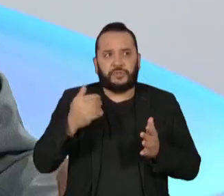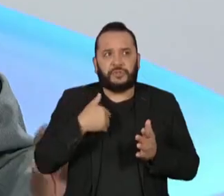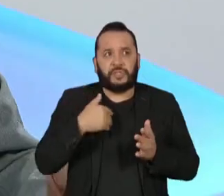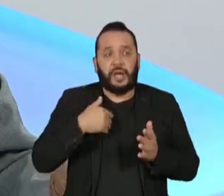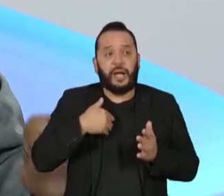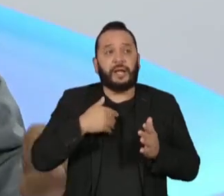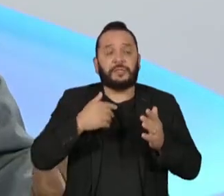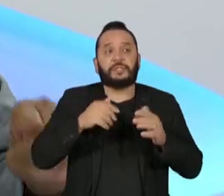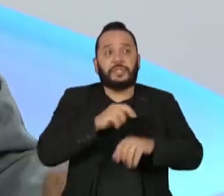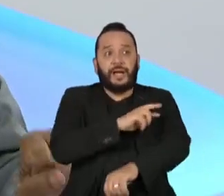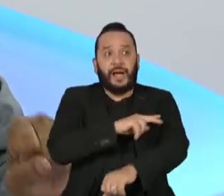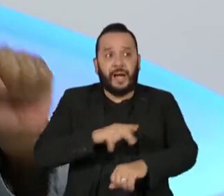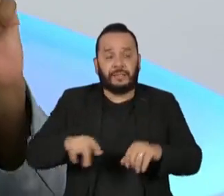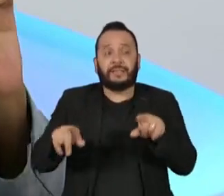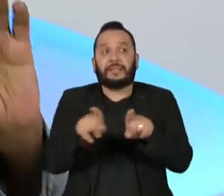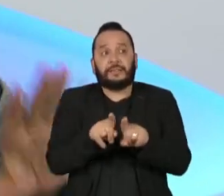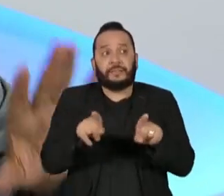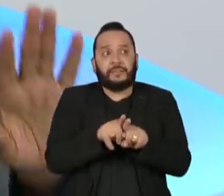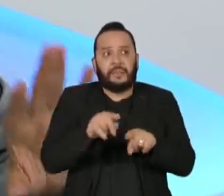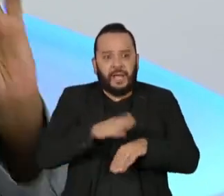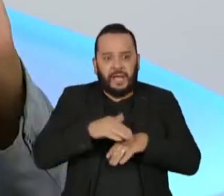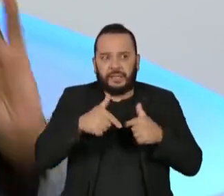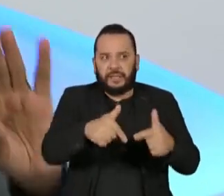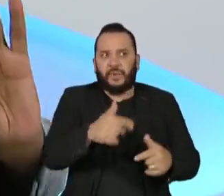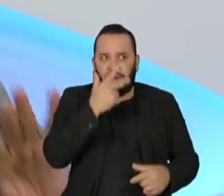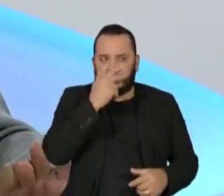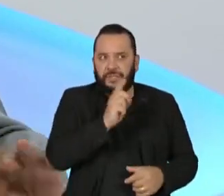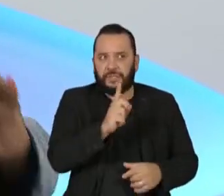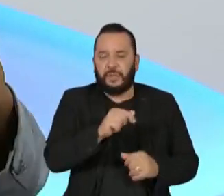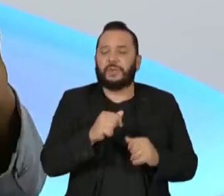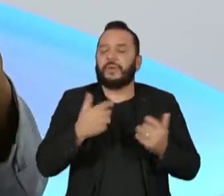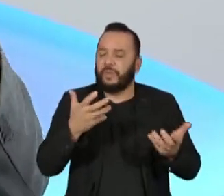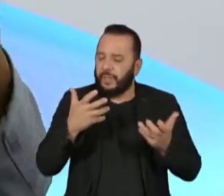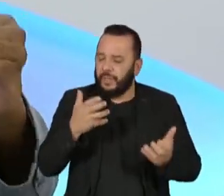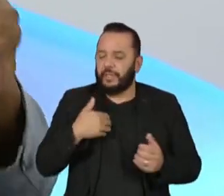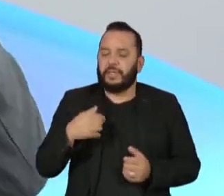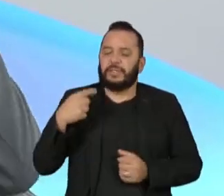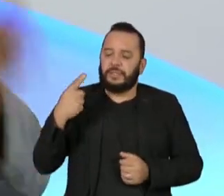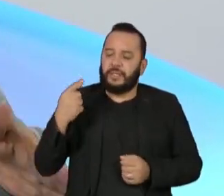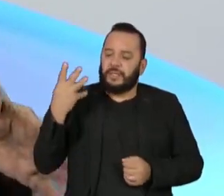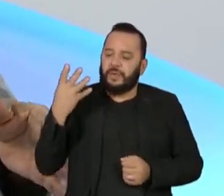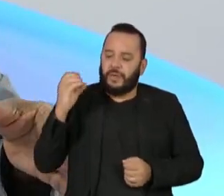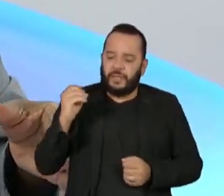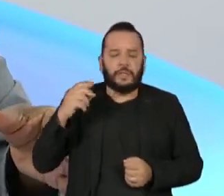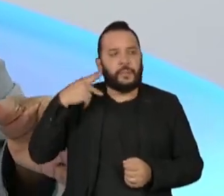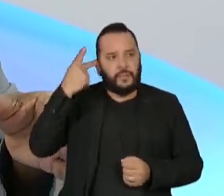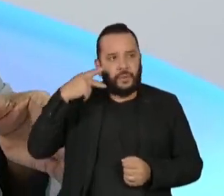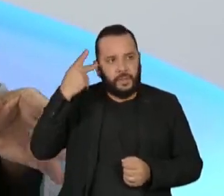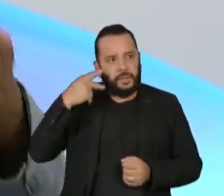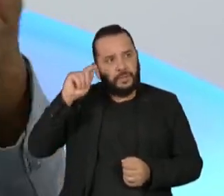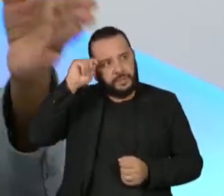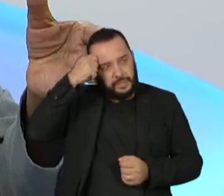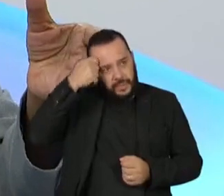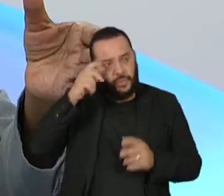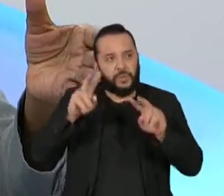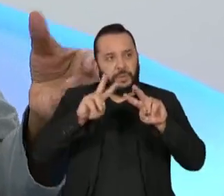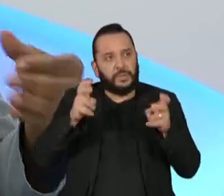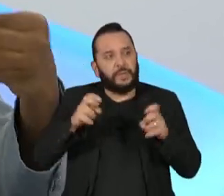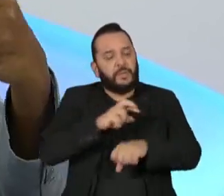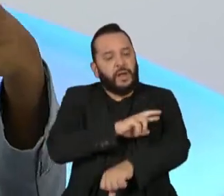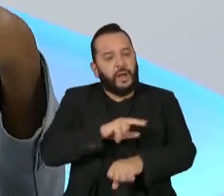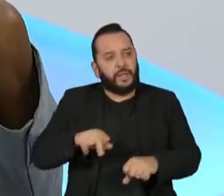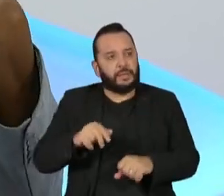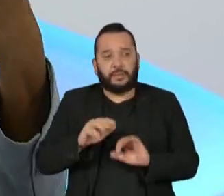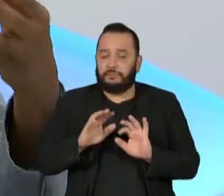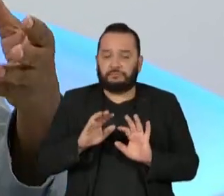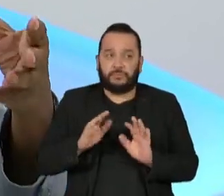Eu gostaria muito de ter no Congresso Nacional 140 parlamentares negros com a pauta racial. Não temos.